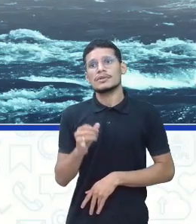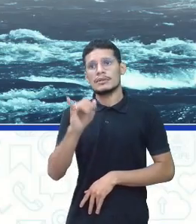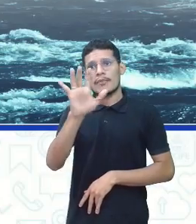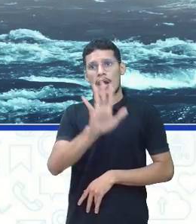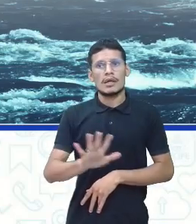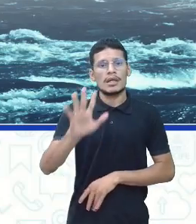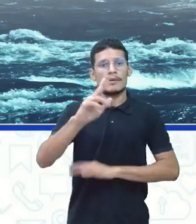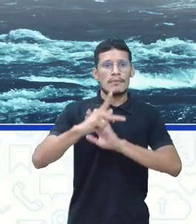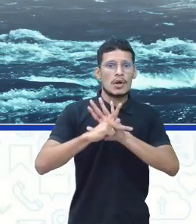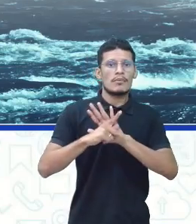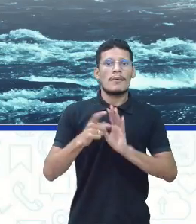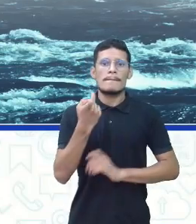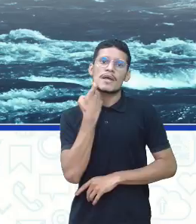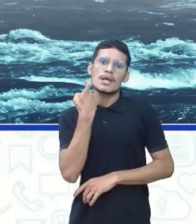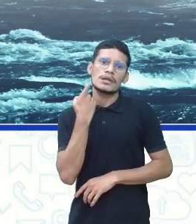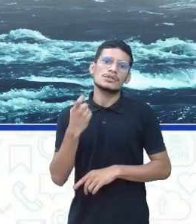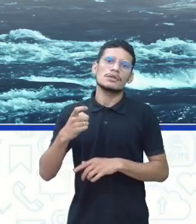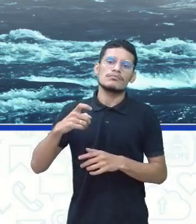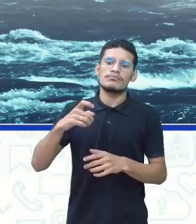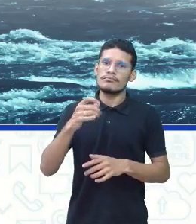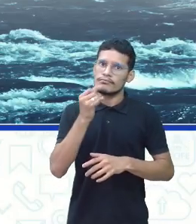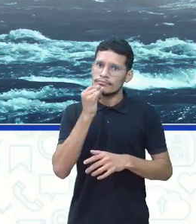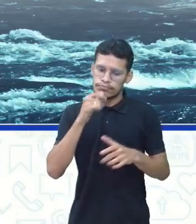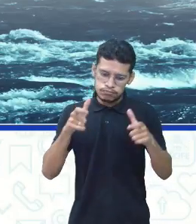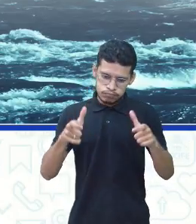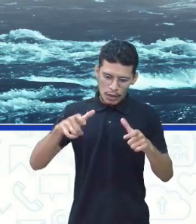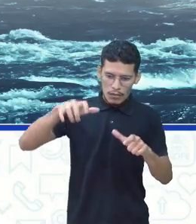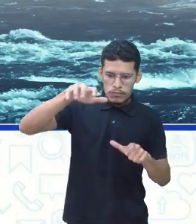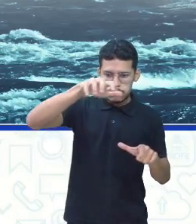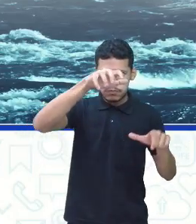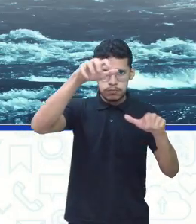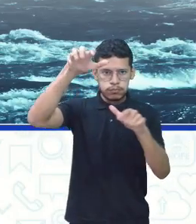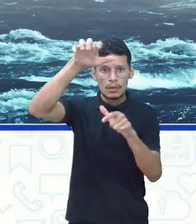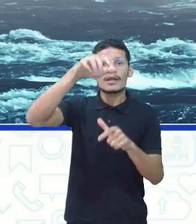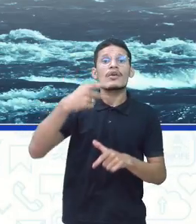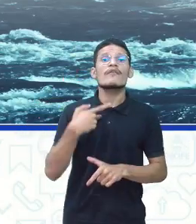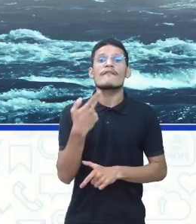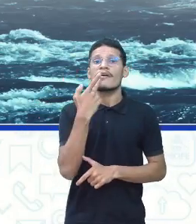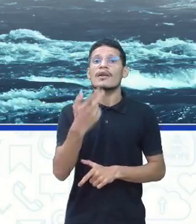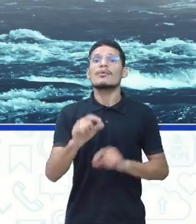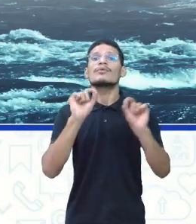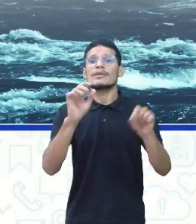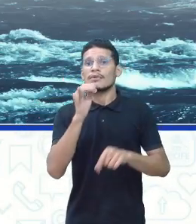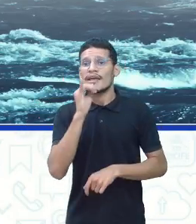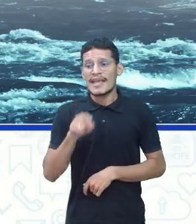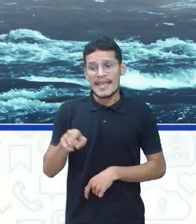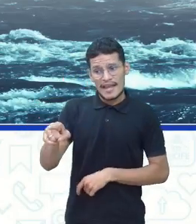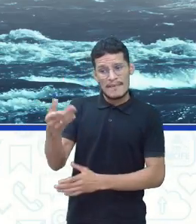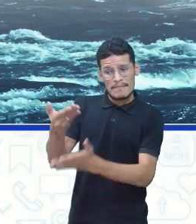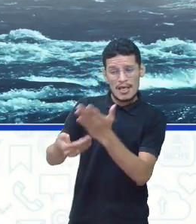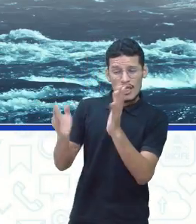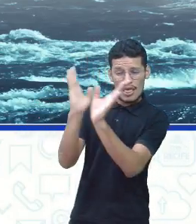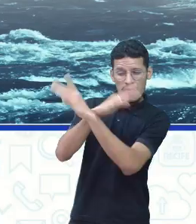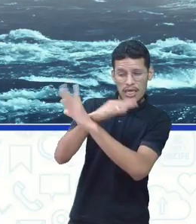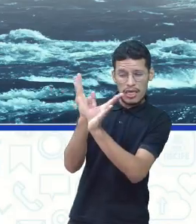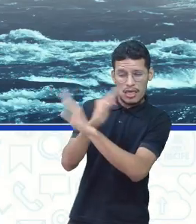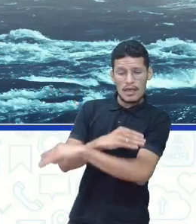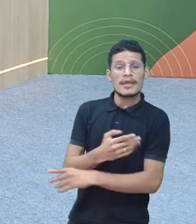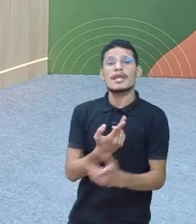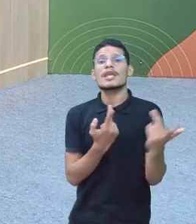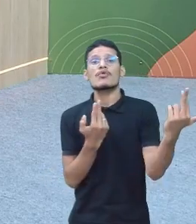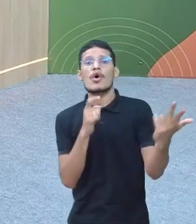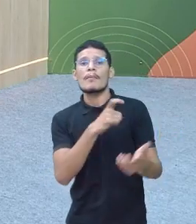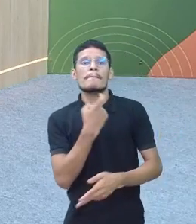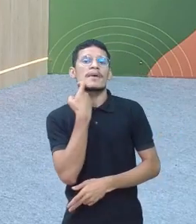de um peixe voando. Então, se eu falo assim, ele estava tão perdido quanto um peixe fora d'água. Significa que eu faço